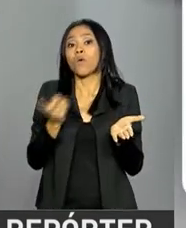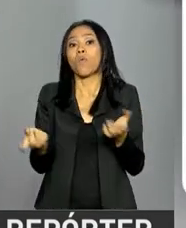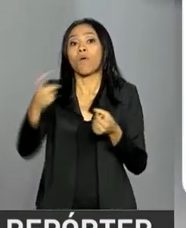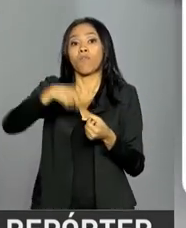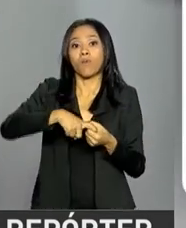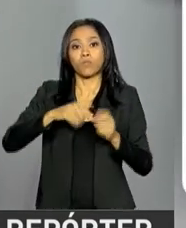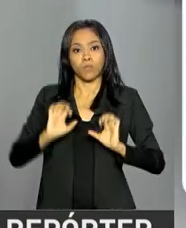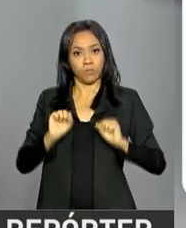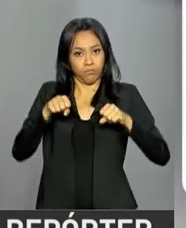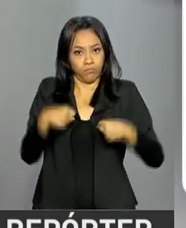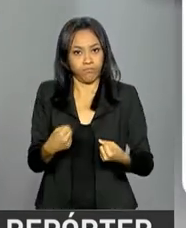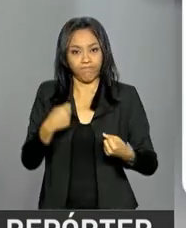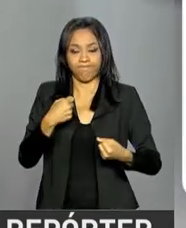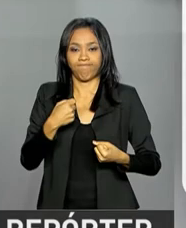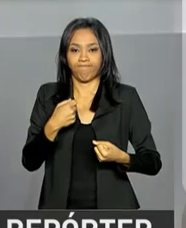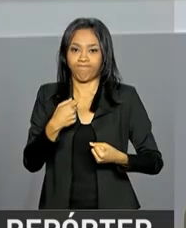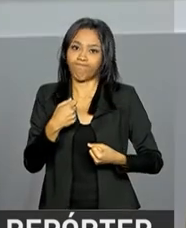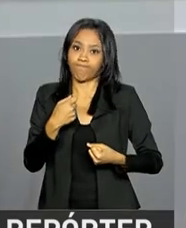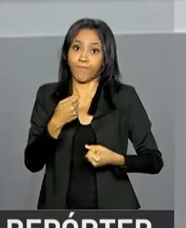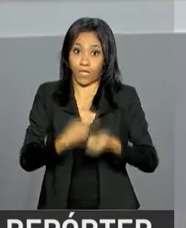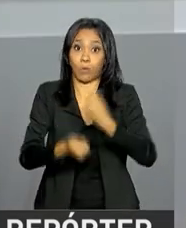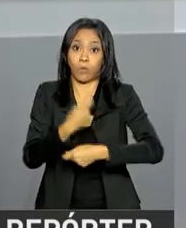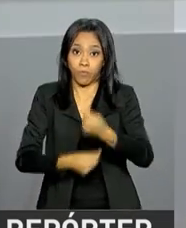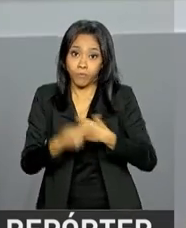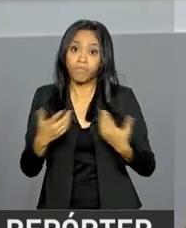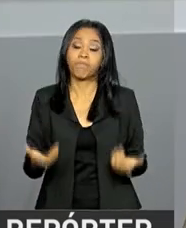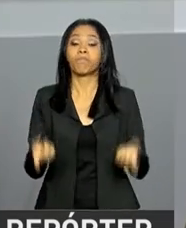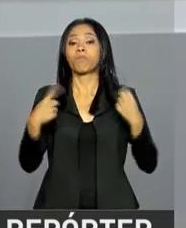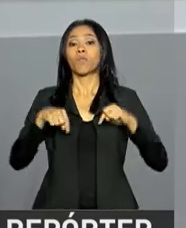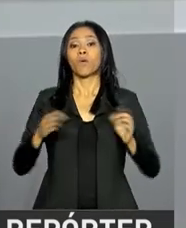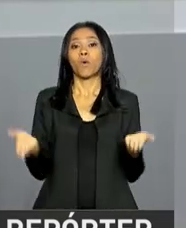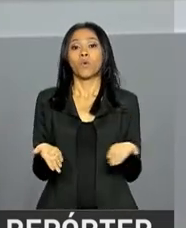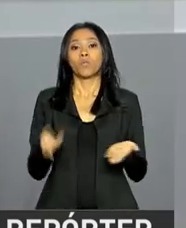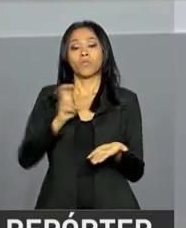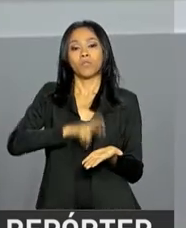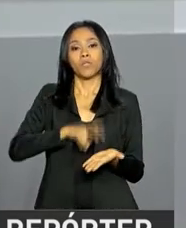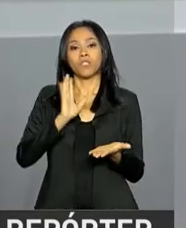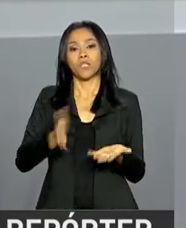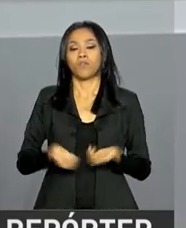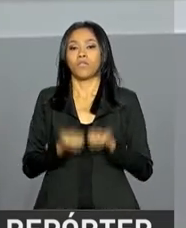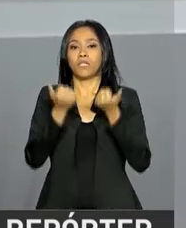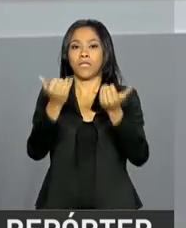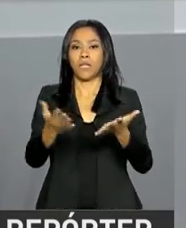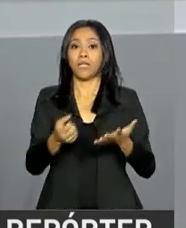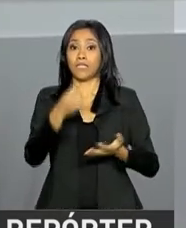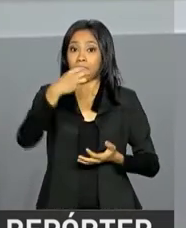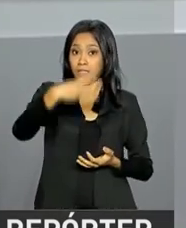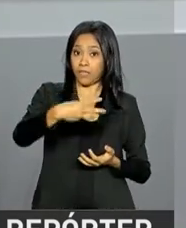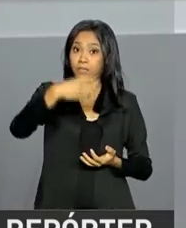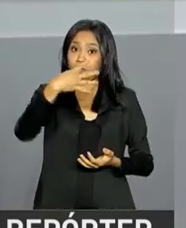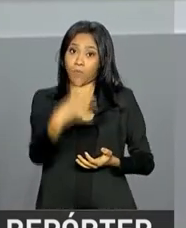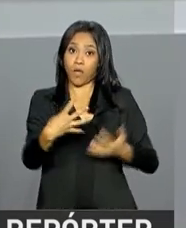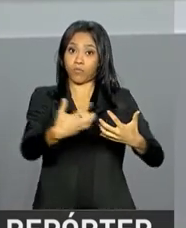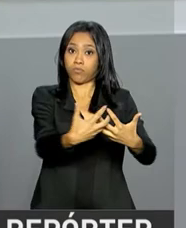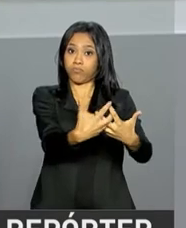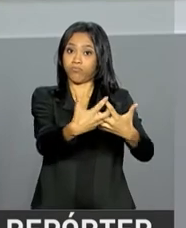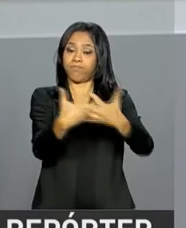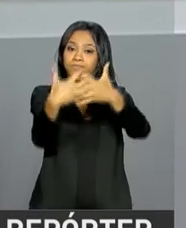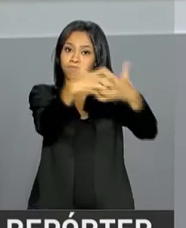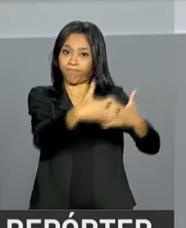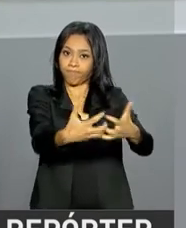crescimento econômico foram entregues hoje pela manhã 34 caminhonetes para ajudar no atendimento médico à população